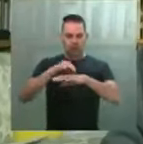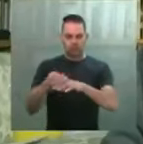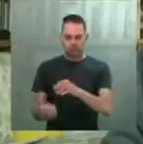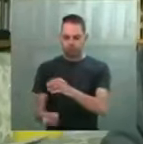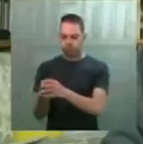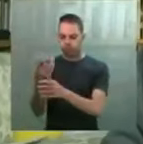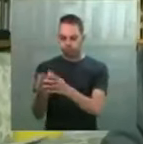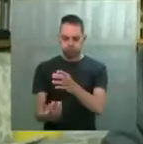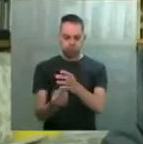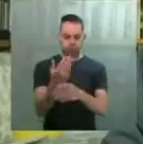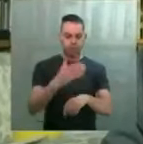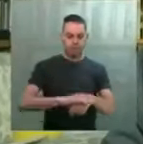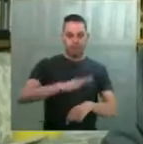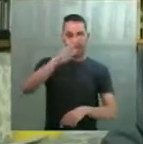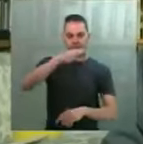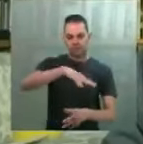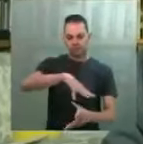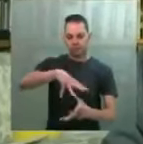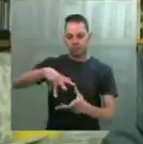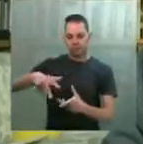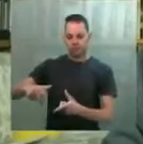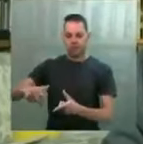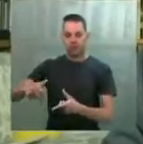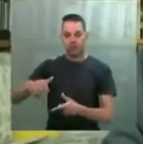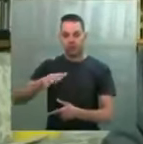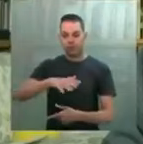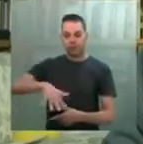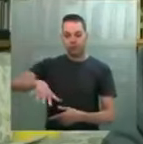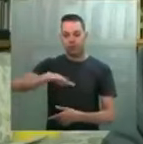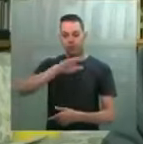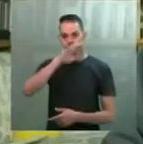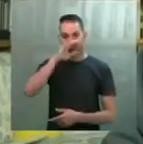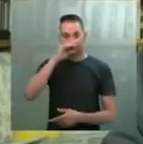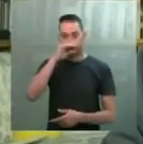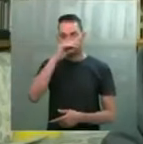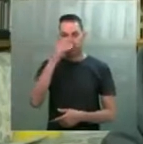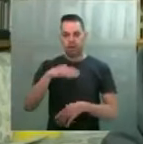no planeta. Então, essa fome do mundo por bife,